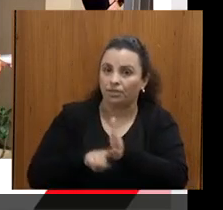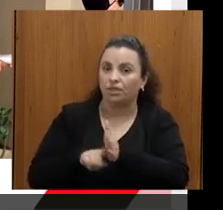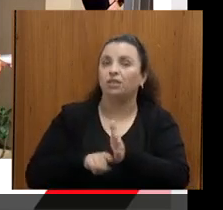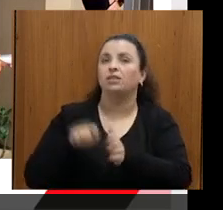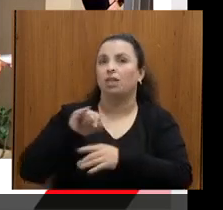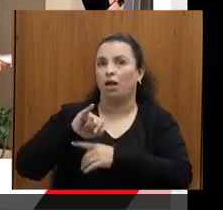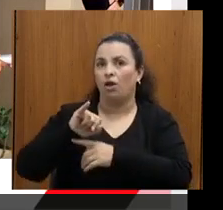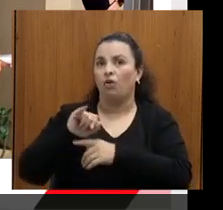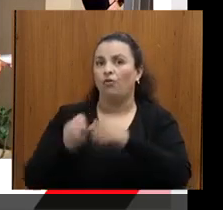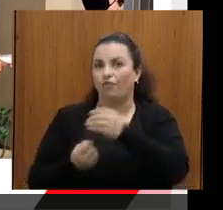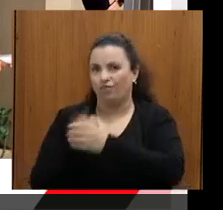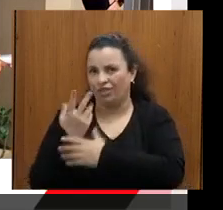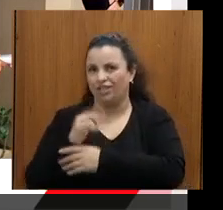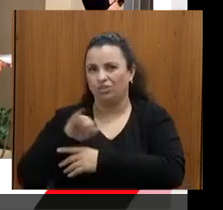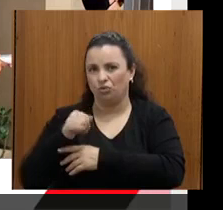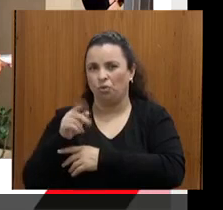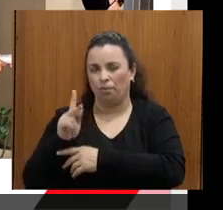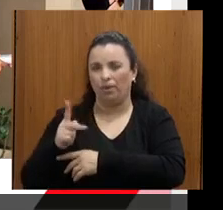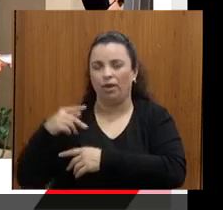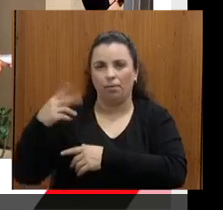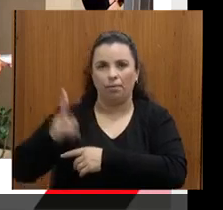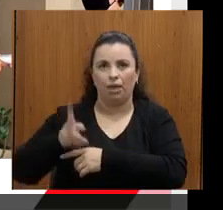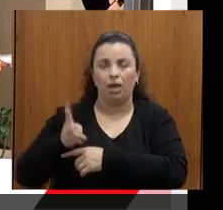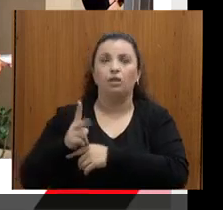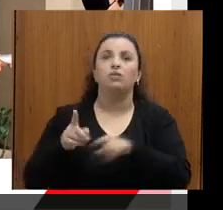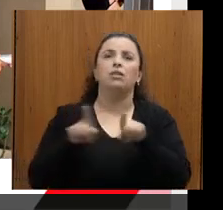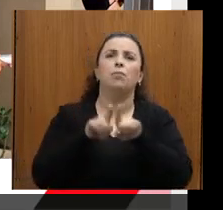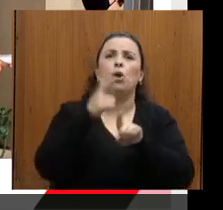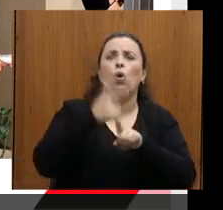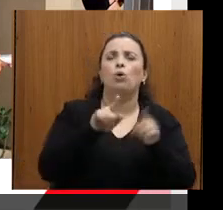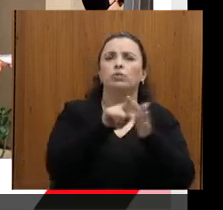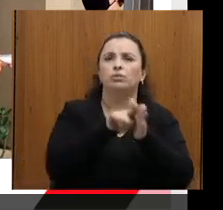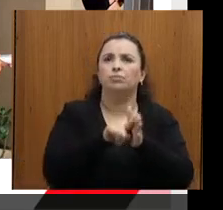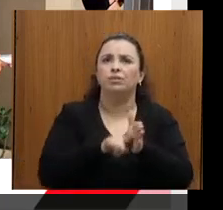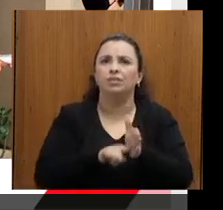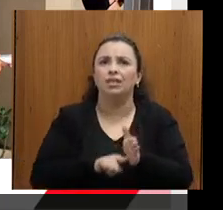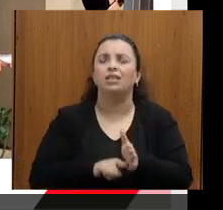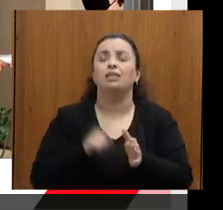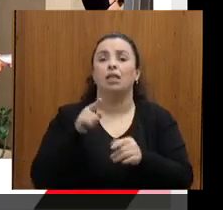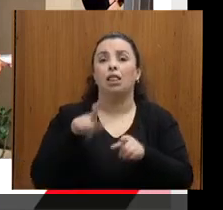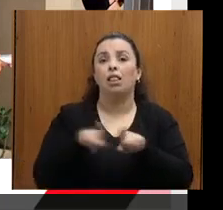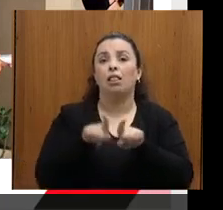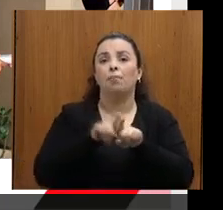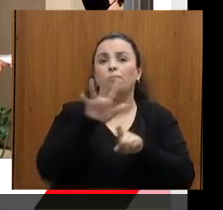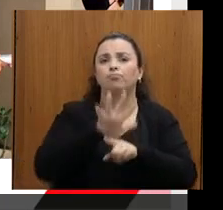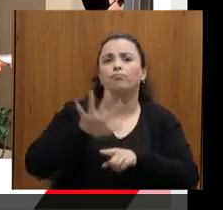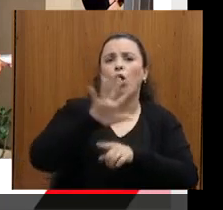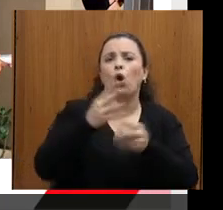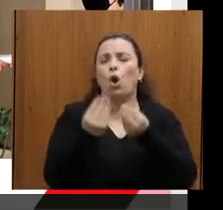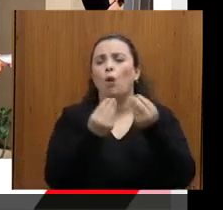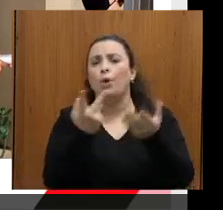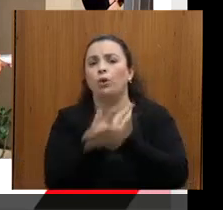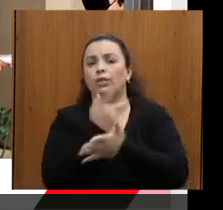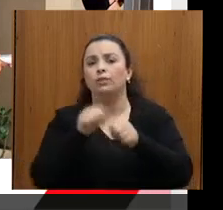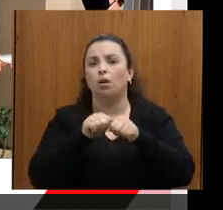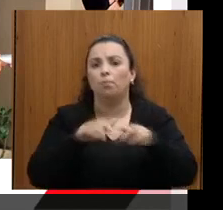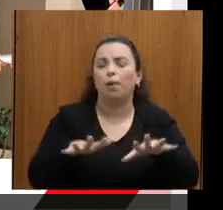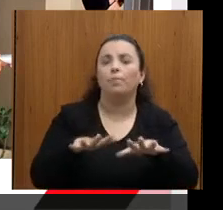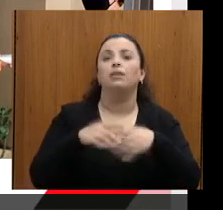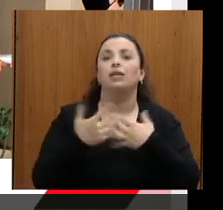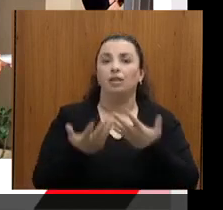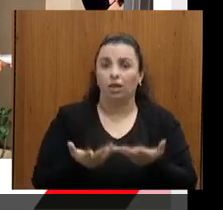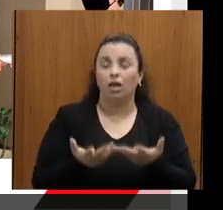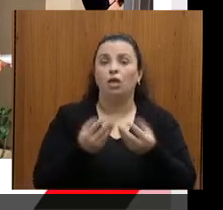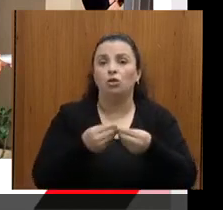estudo exploratório executado pela Fundação João Pinheiro e também o cenário da pandemia e os impactos na dinâmica demográfica em Minas